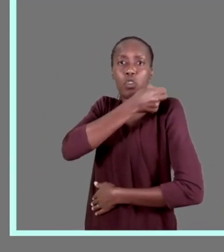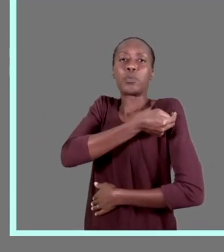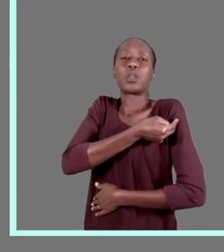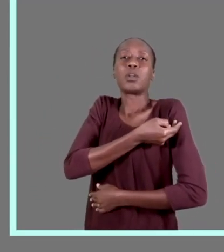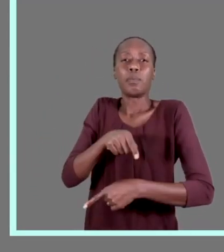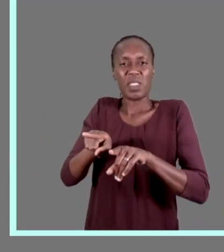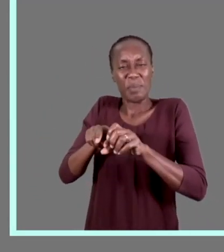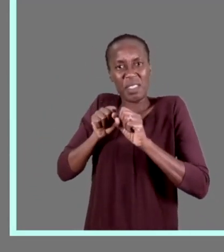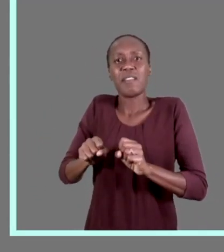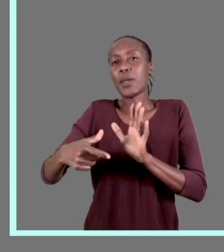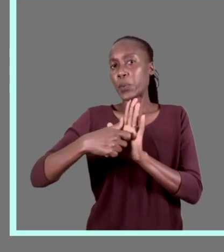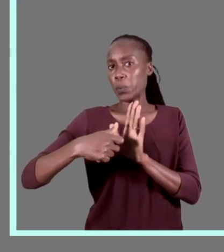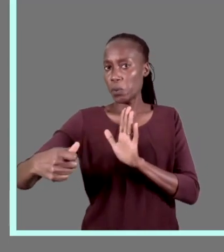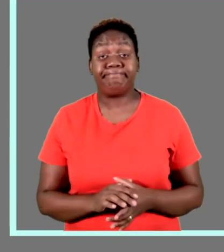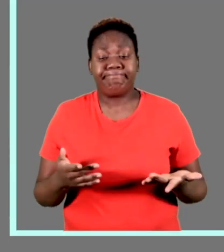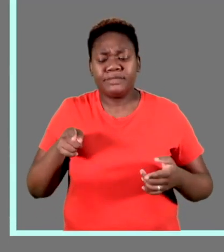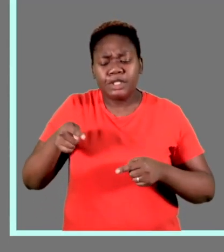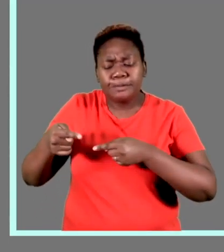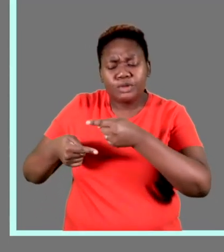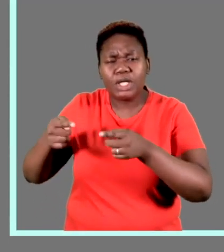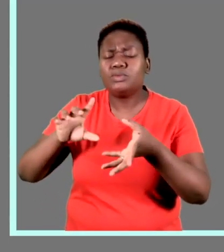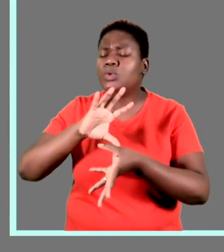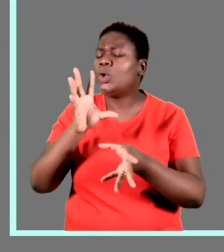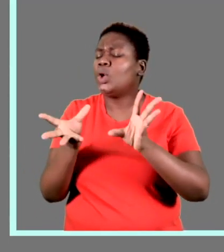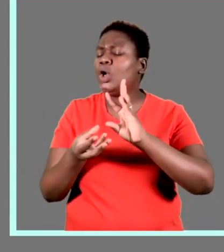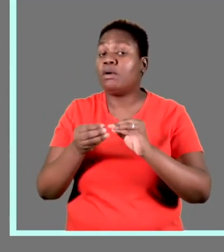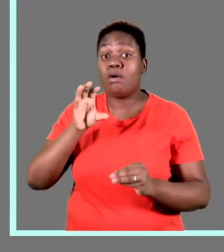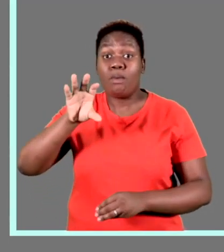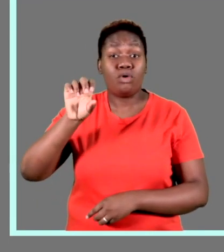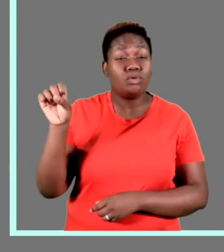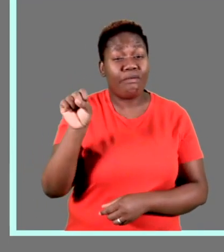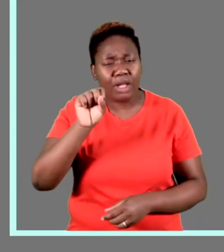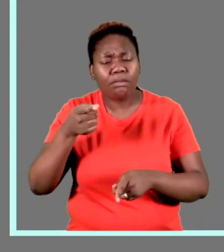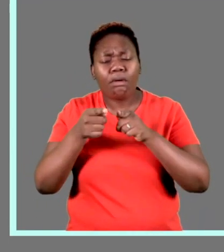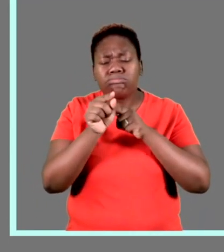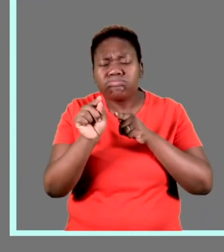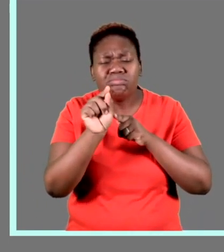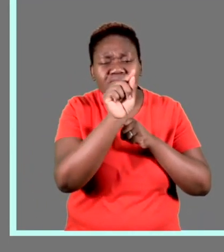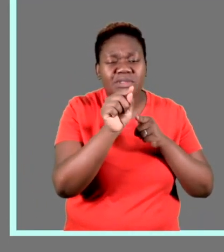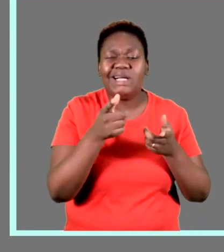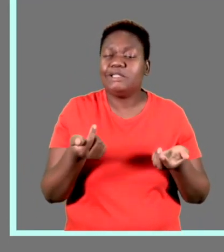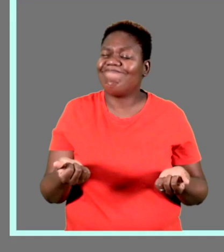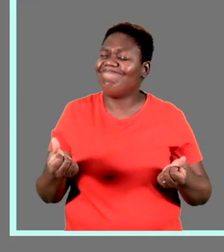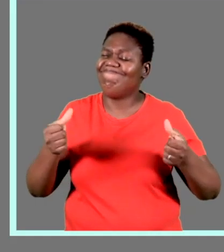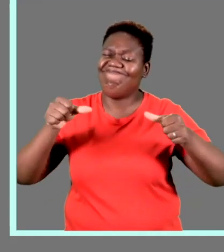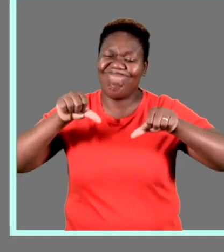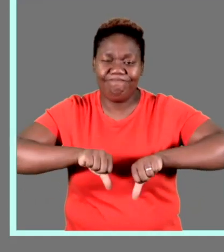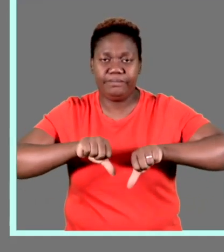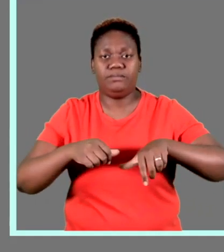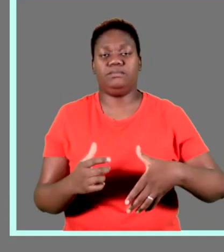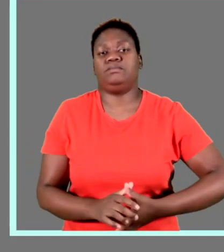fizessem o mesmo. O projeto prevê alcançar todos os distritos da